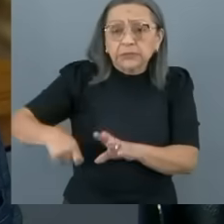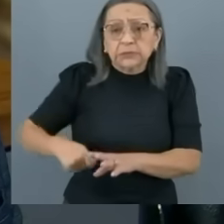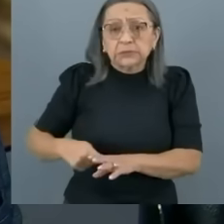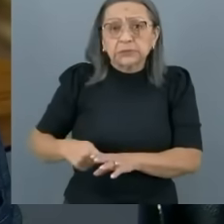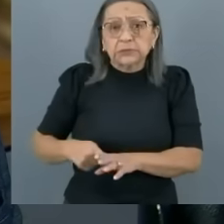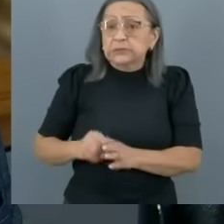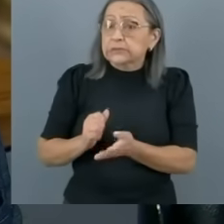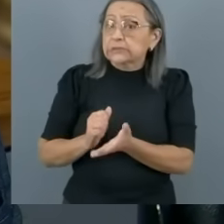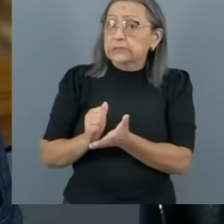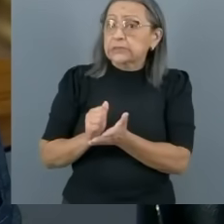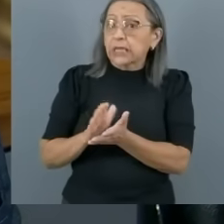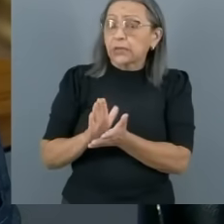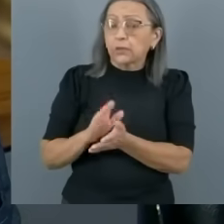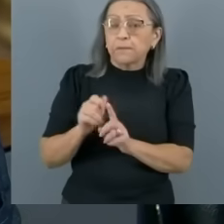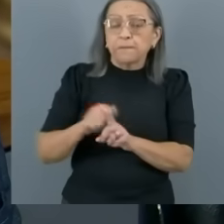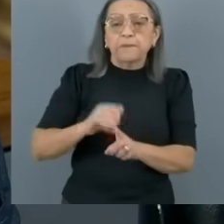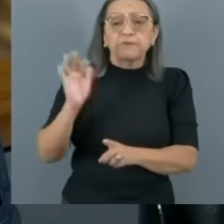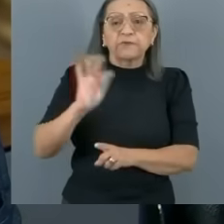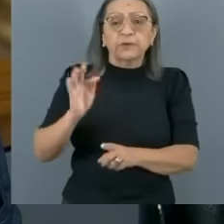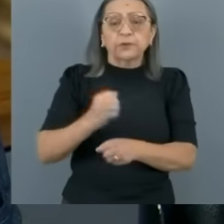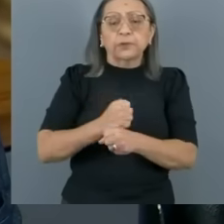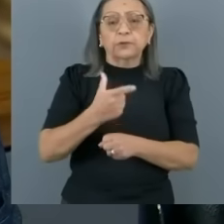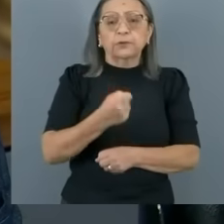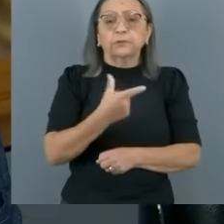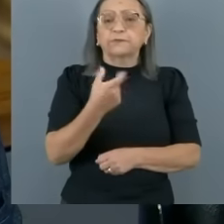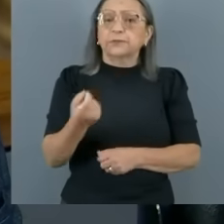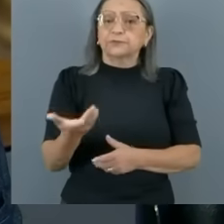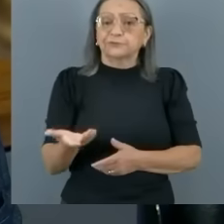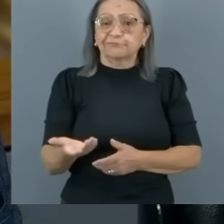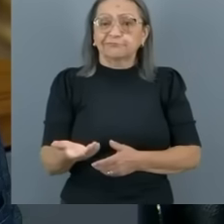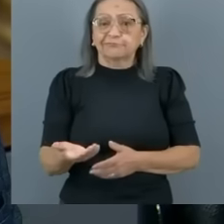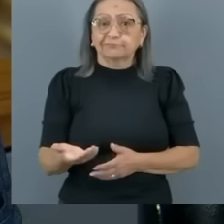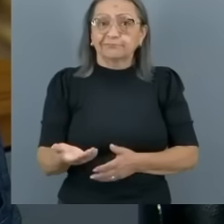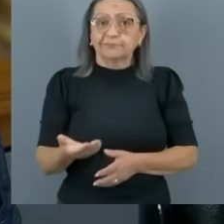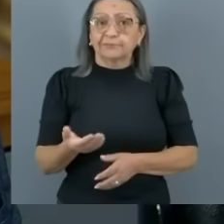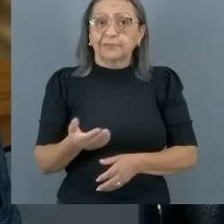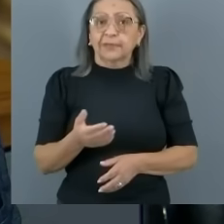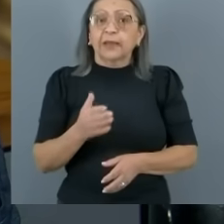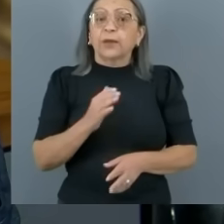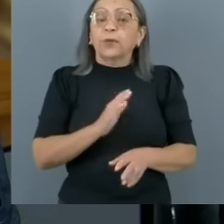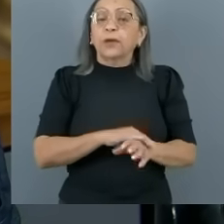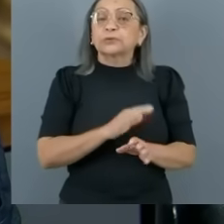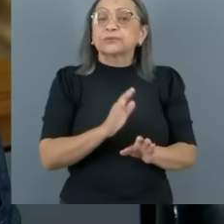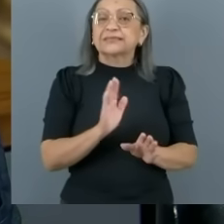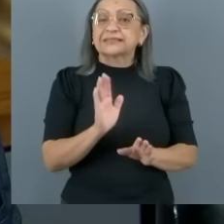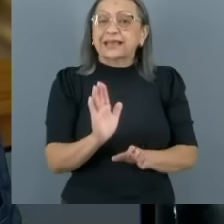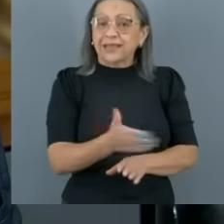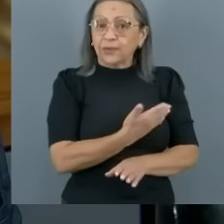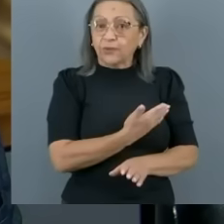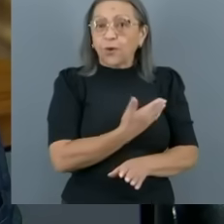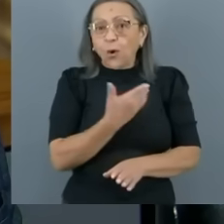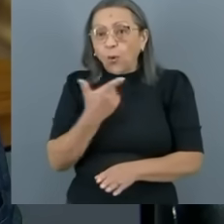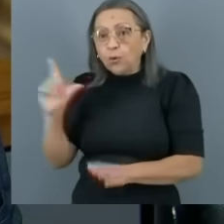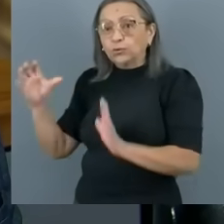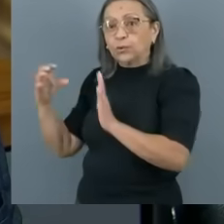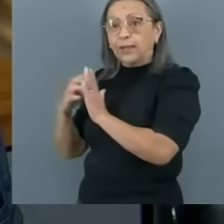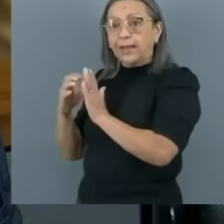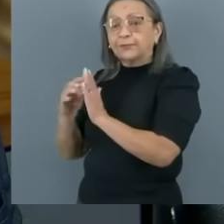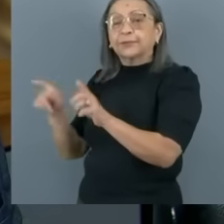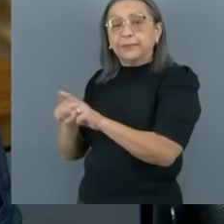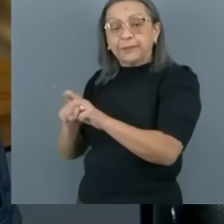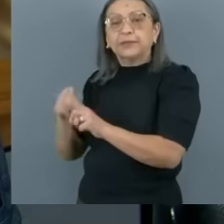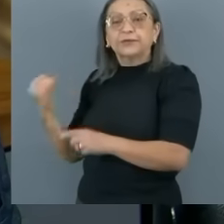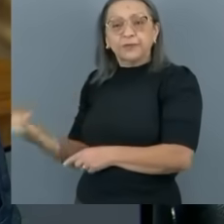de 2020. E quando saiu, foi ocupar um outro cargo de relevo